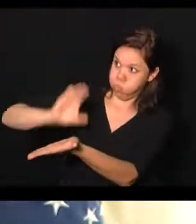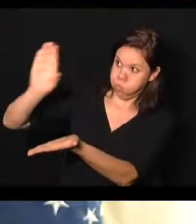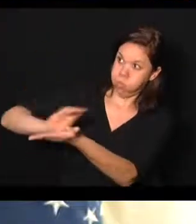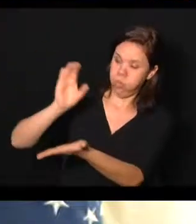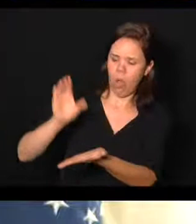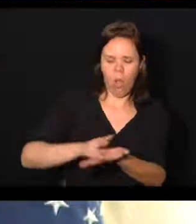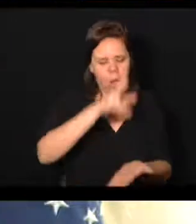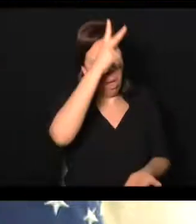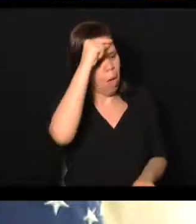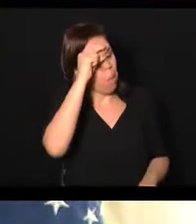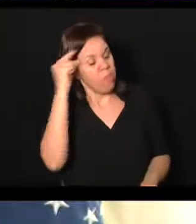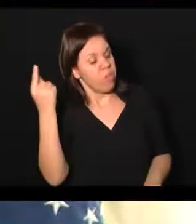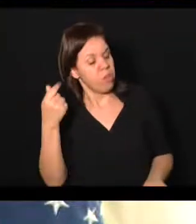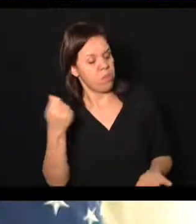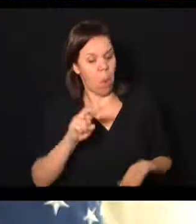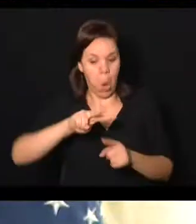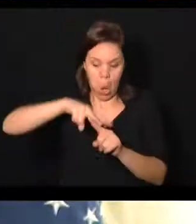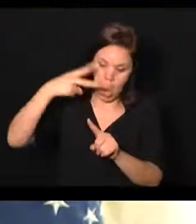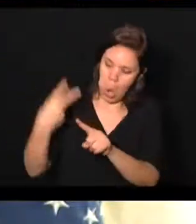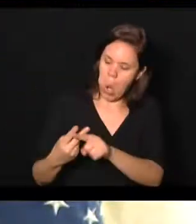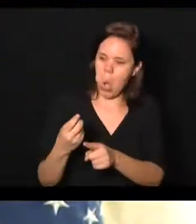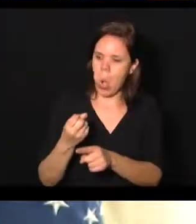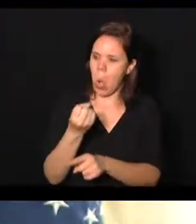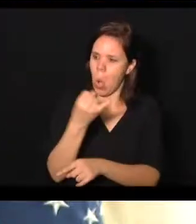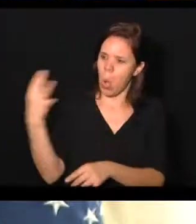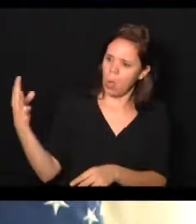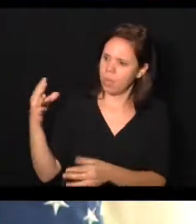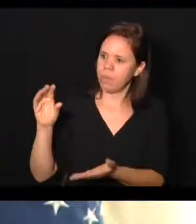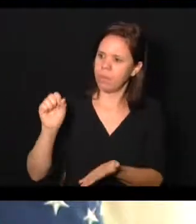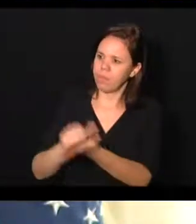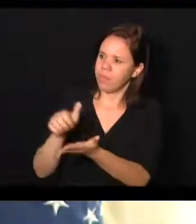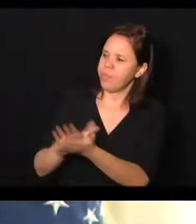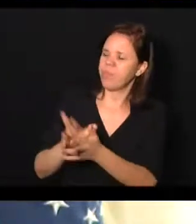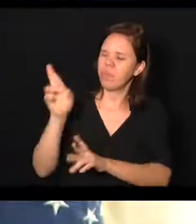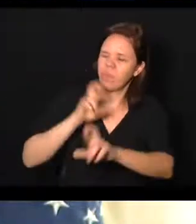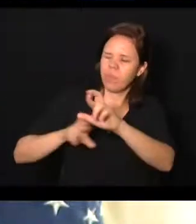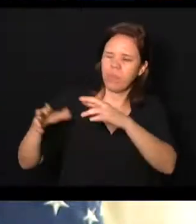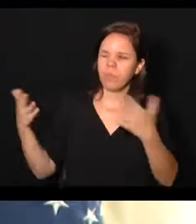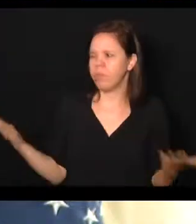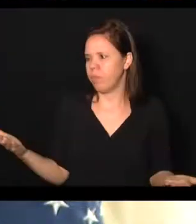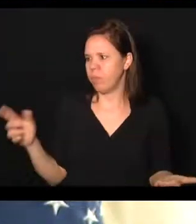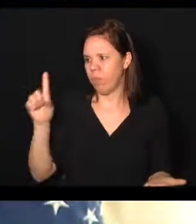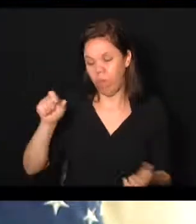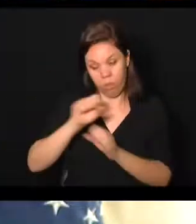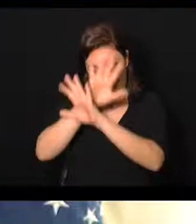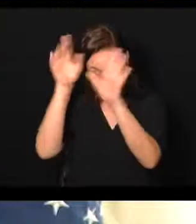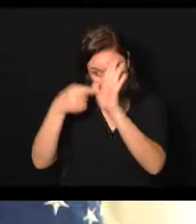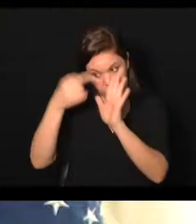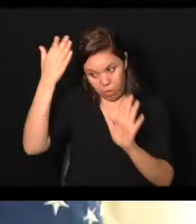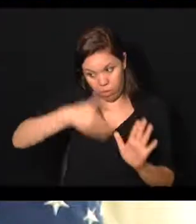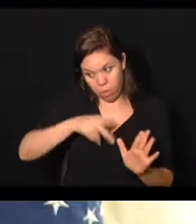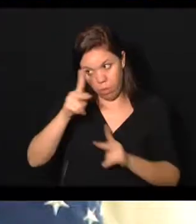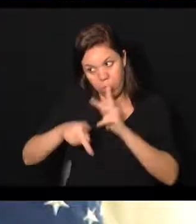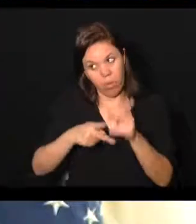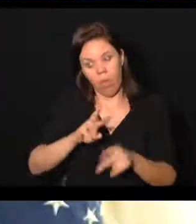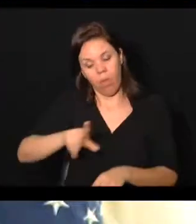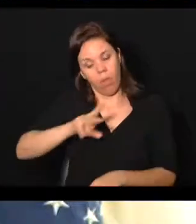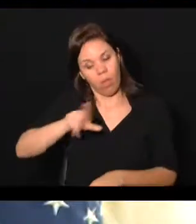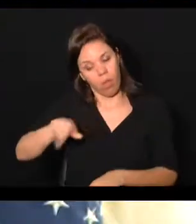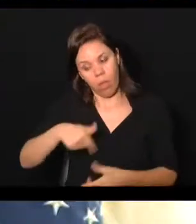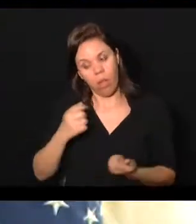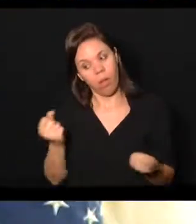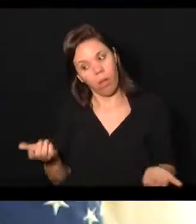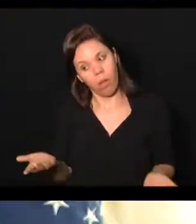ela aumenta a quantidade de multas e a fiscalização. E isso vai dar transparência para provar que não é assim, ou